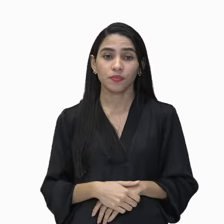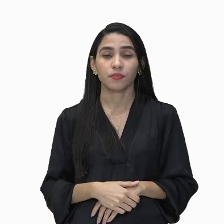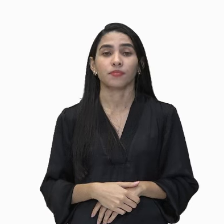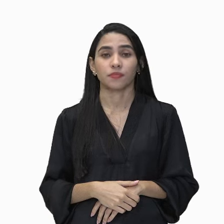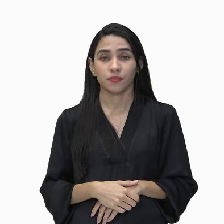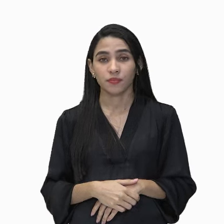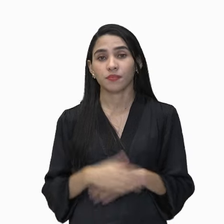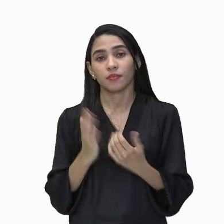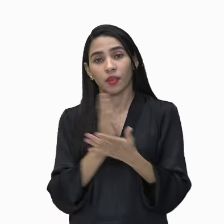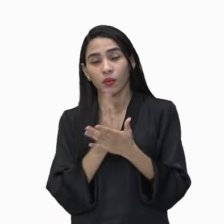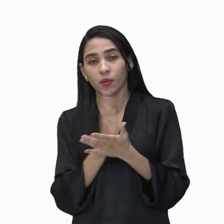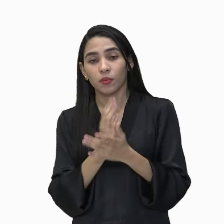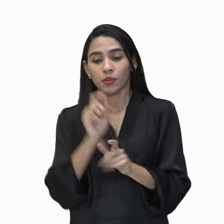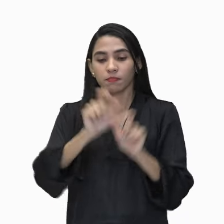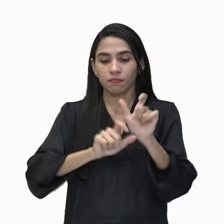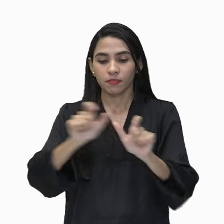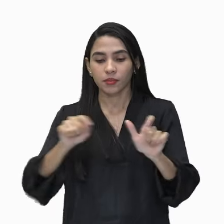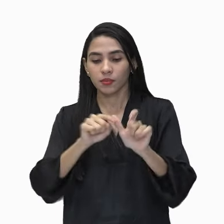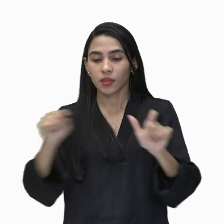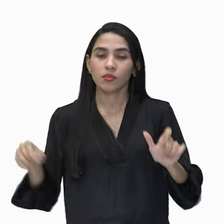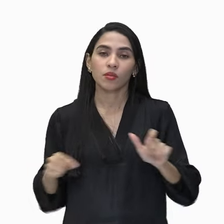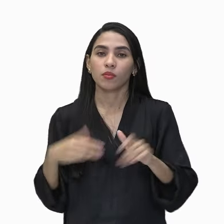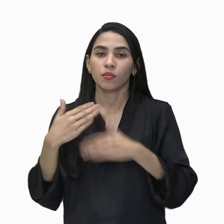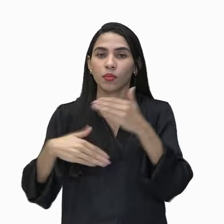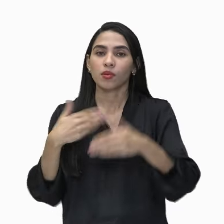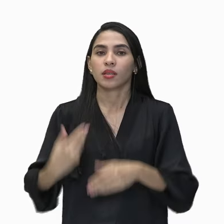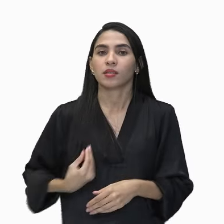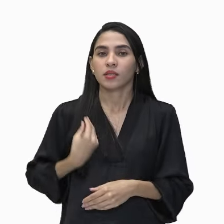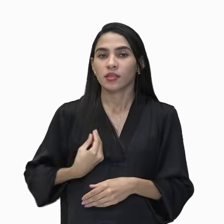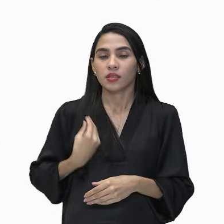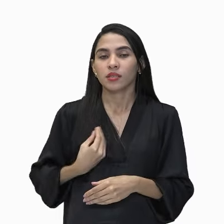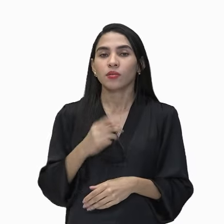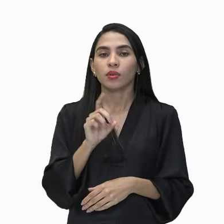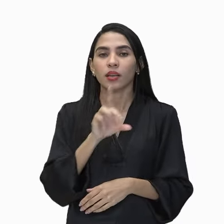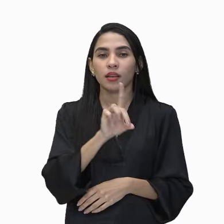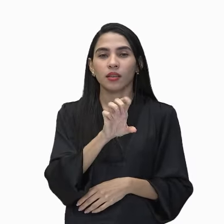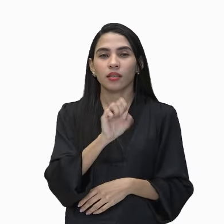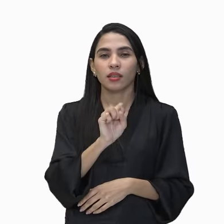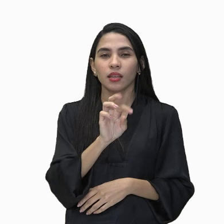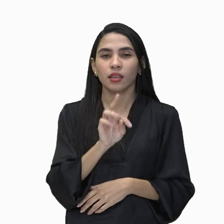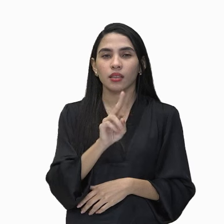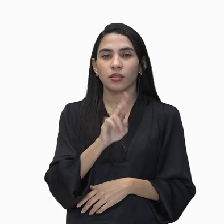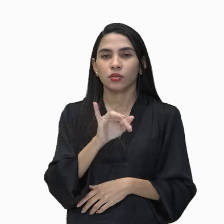muita gente, né, nesse processo de existir, a destruição do eu. O que